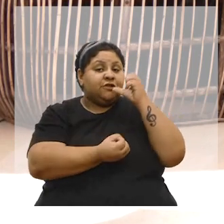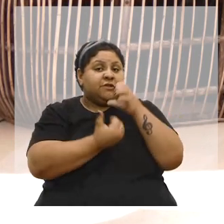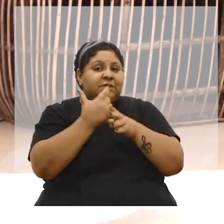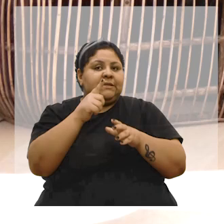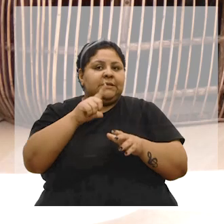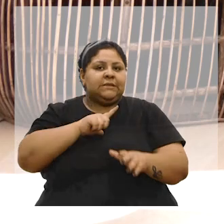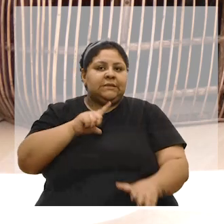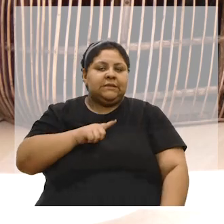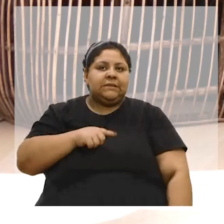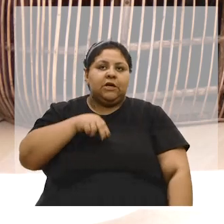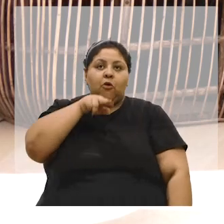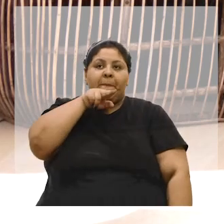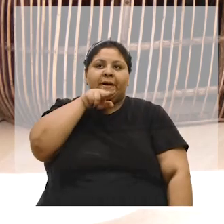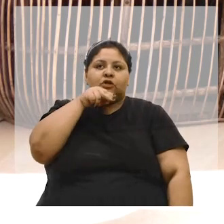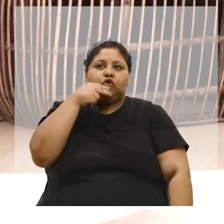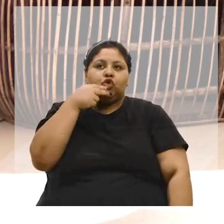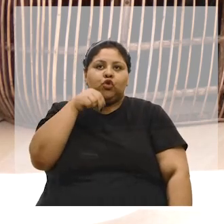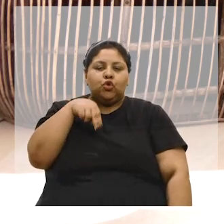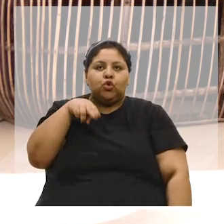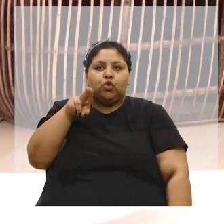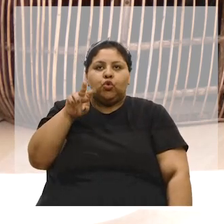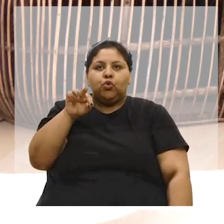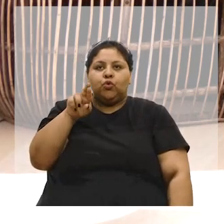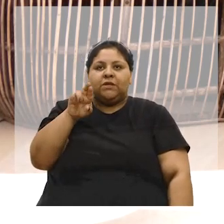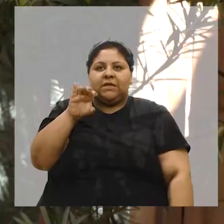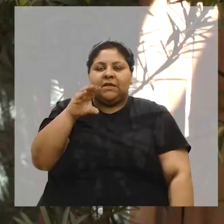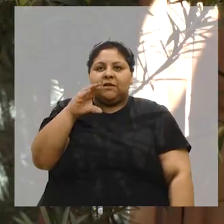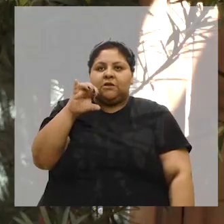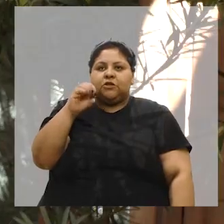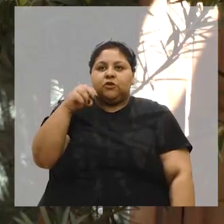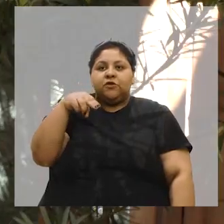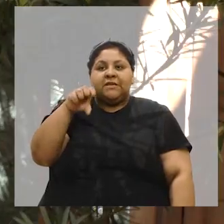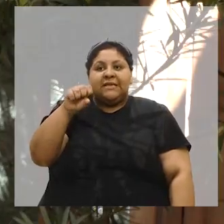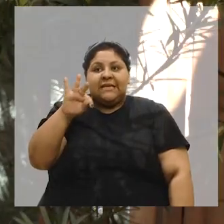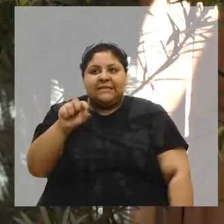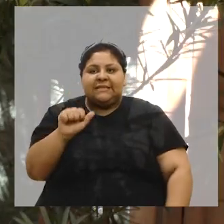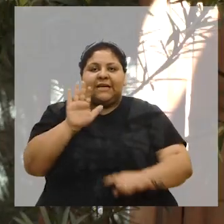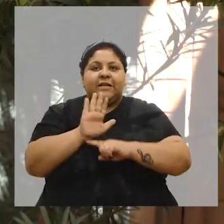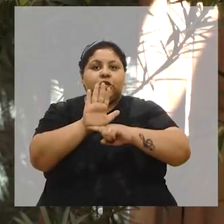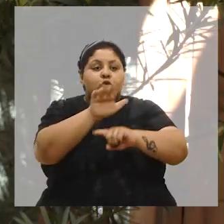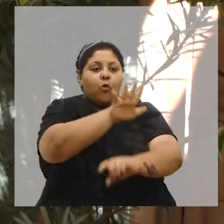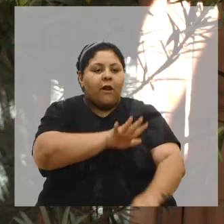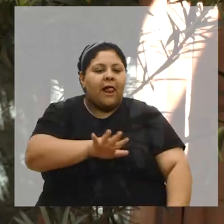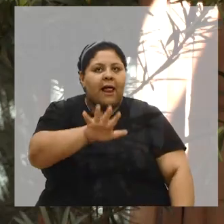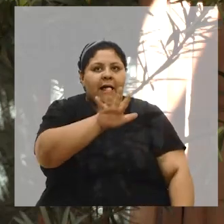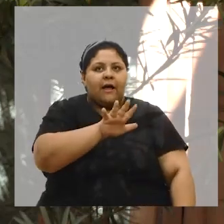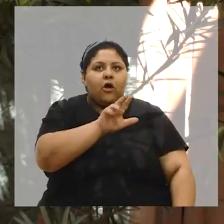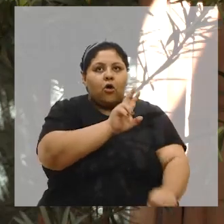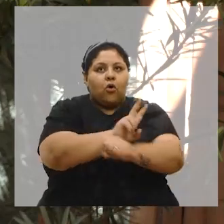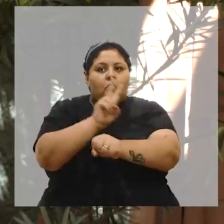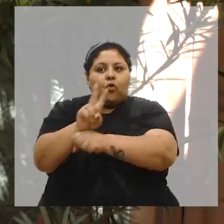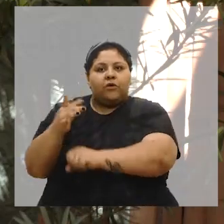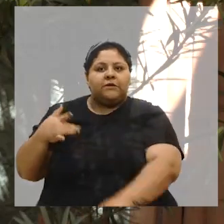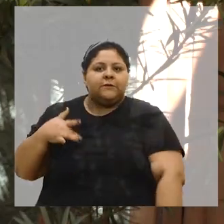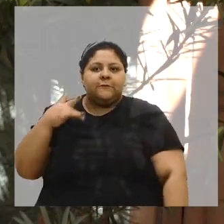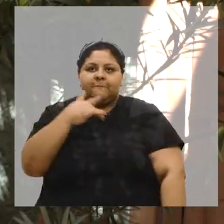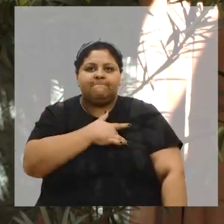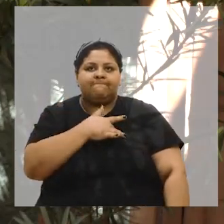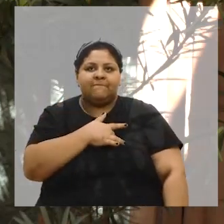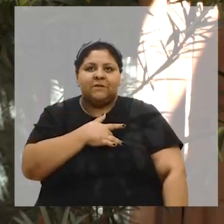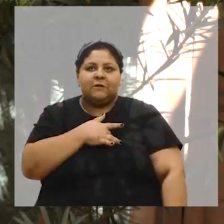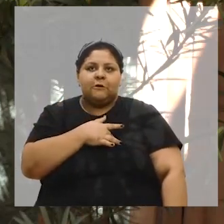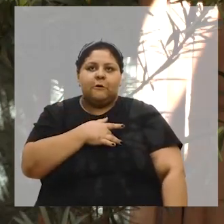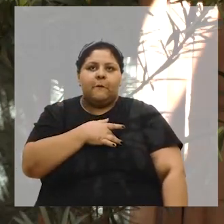uma nutricionista que nos auxilia em toda essa área, né? Então, tudo rotulado, a gente tem que ter todo esse cuidado com a saúde, né? Pra não